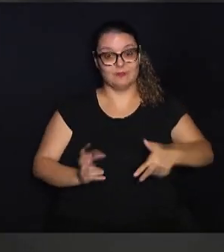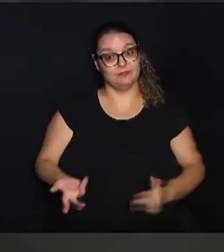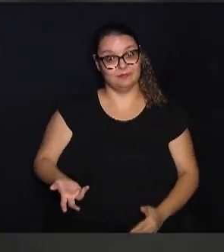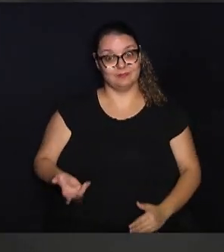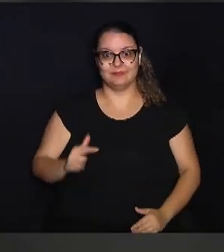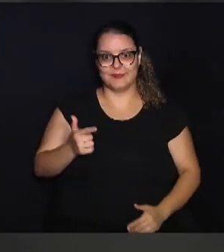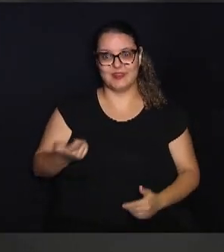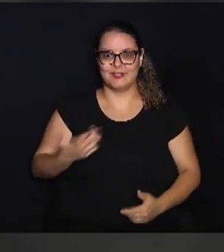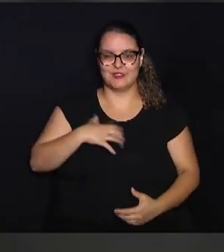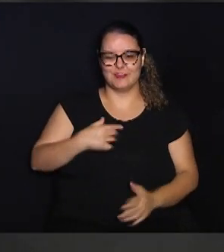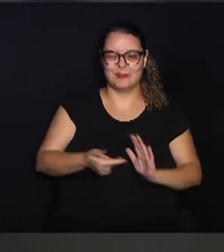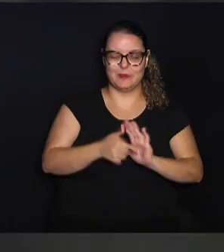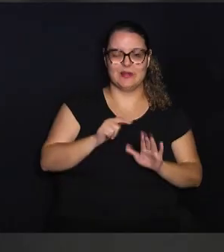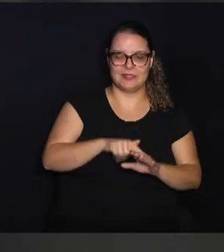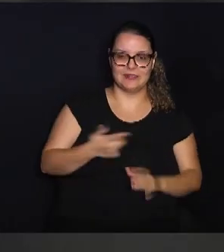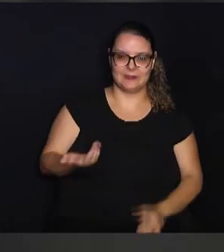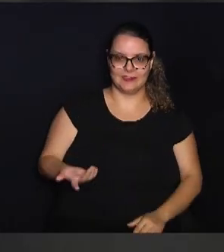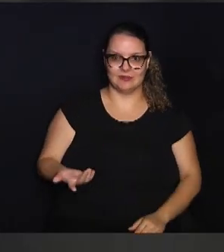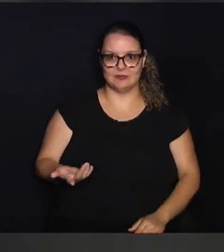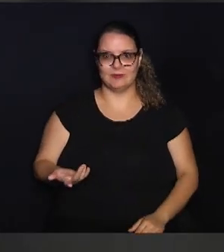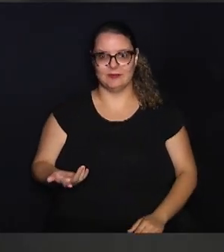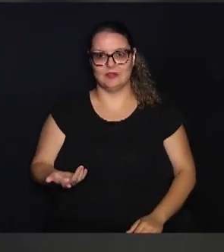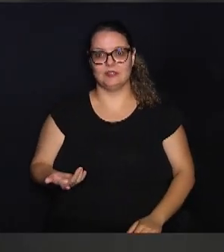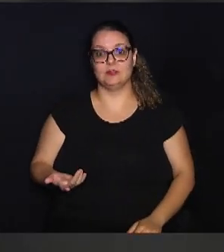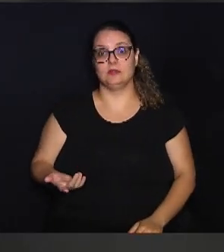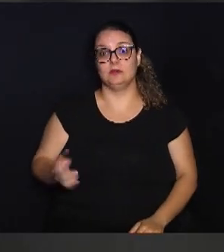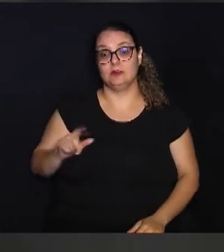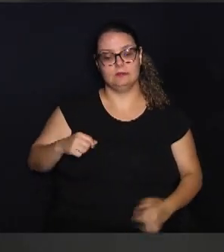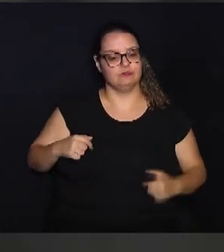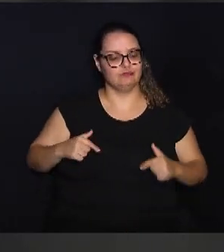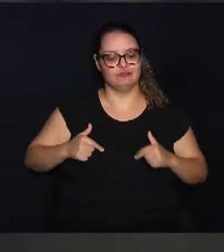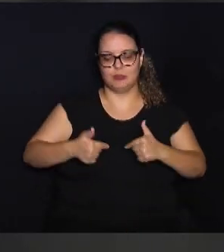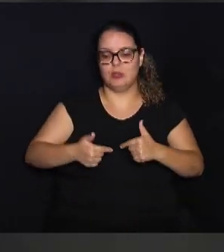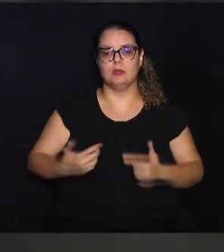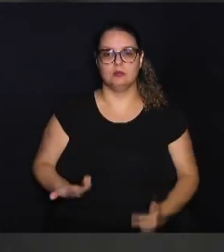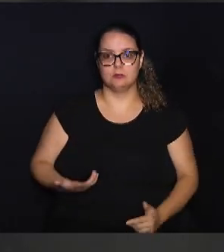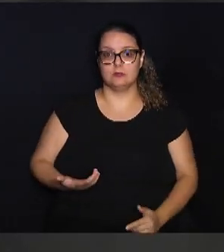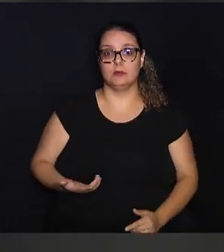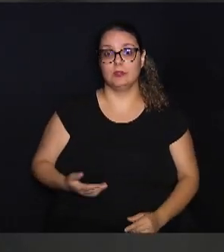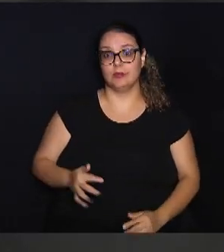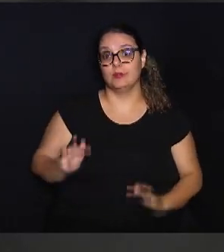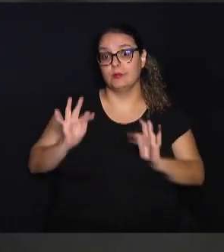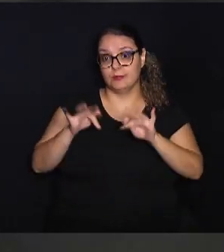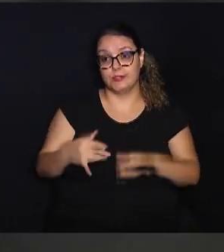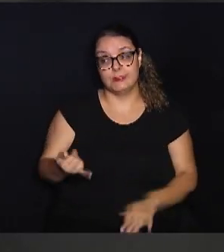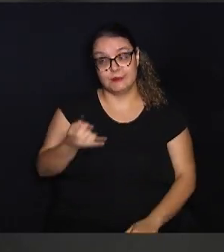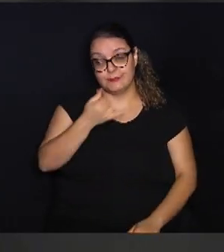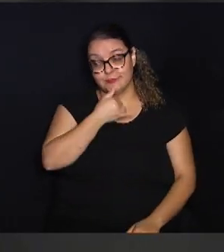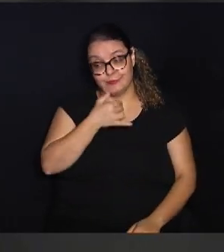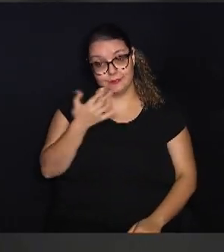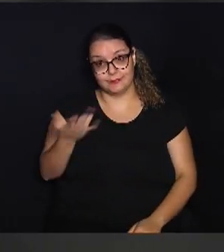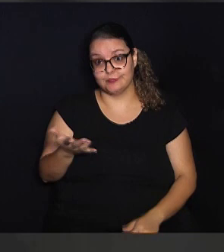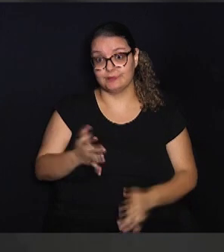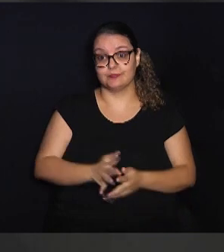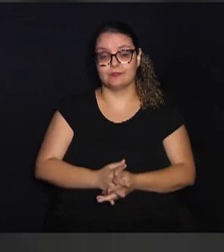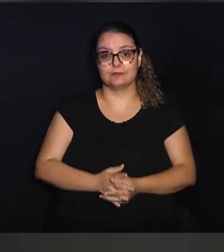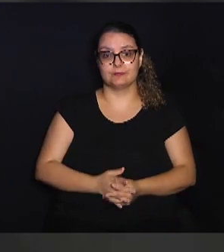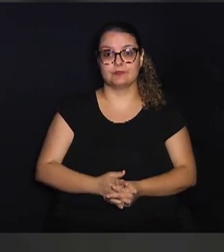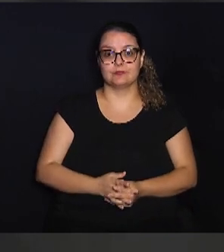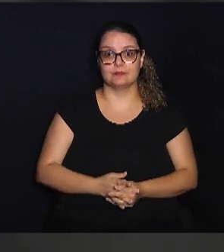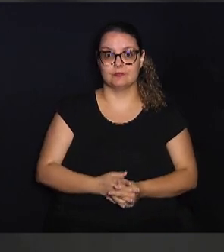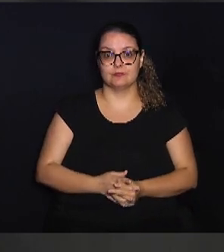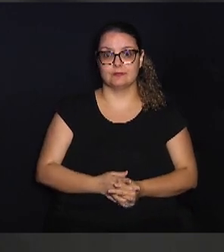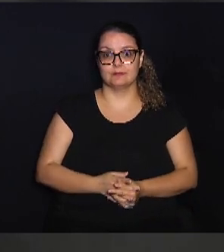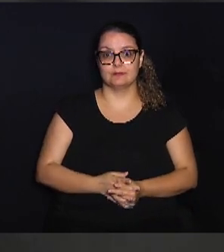Enfim, foram batalhas do jeito. E o desfecho, né, foi lamentável, né? Porque aí